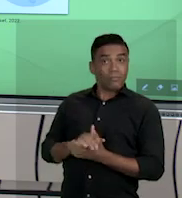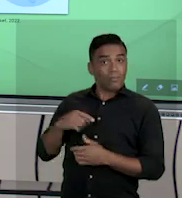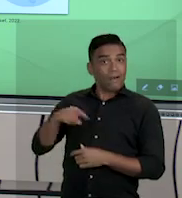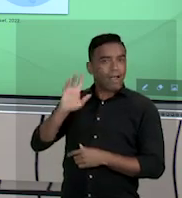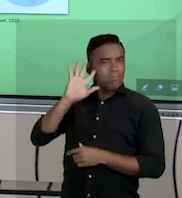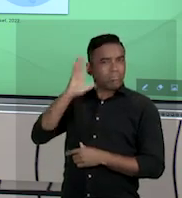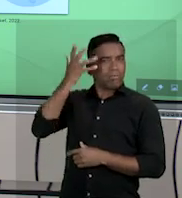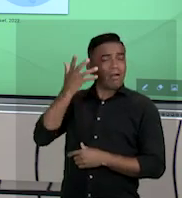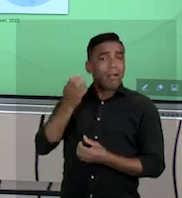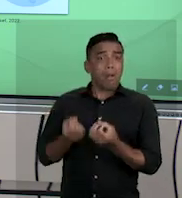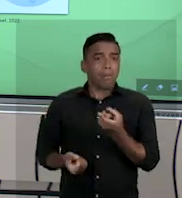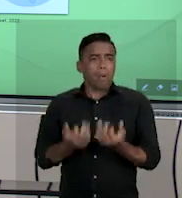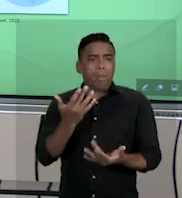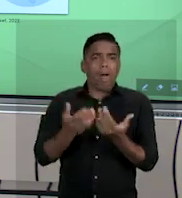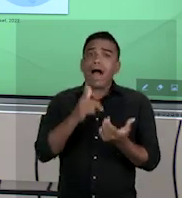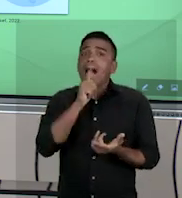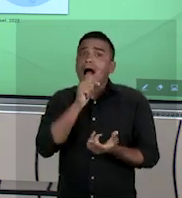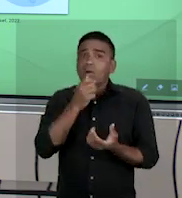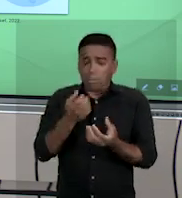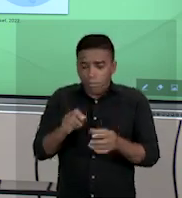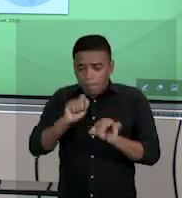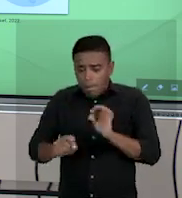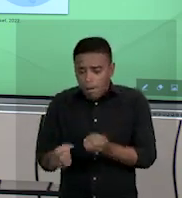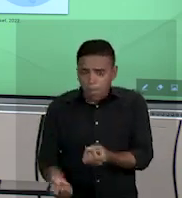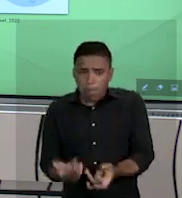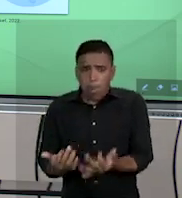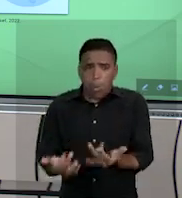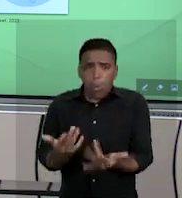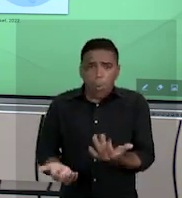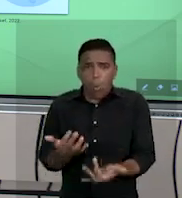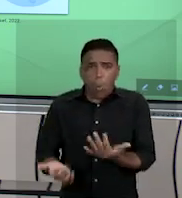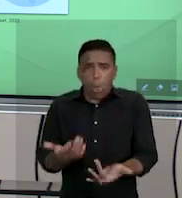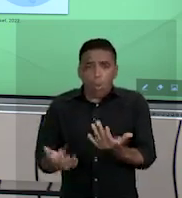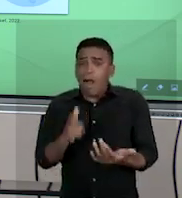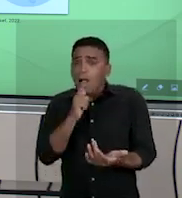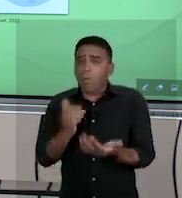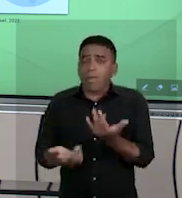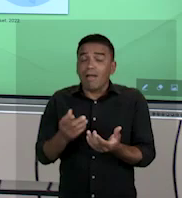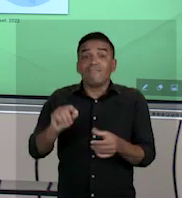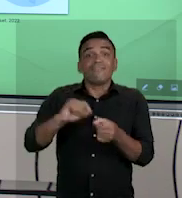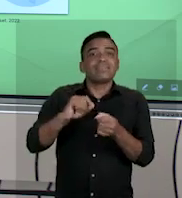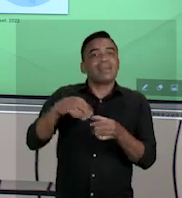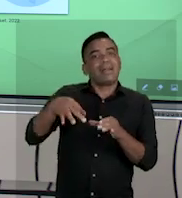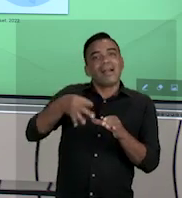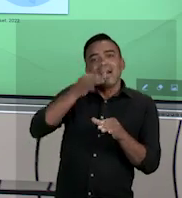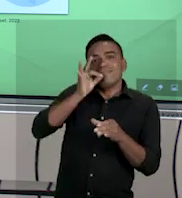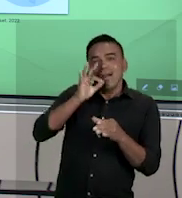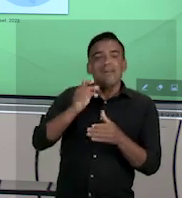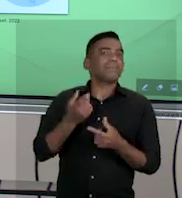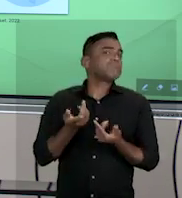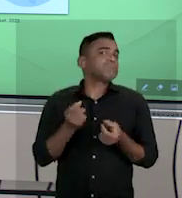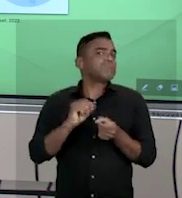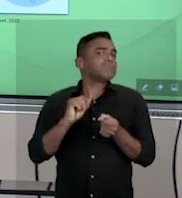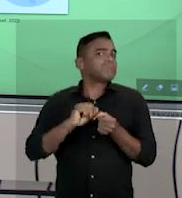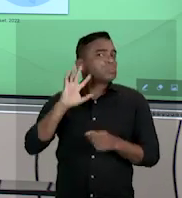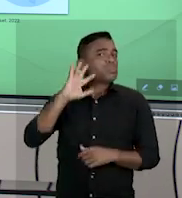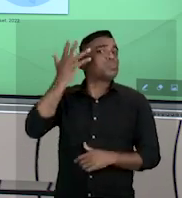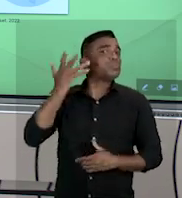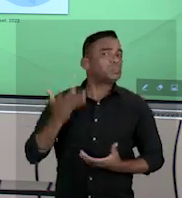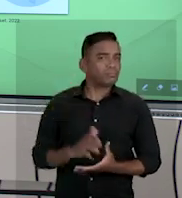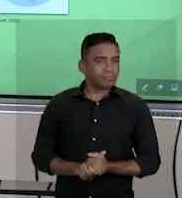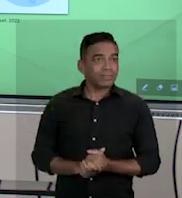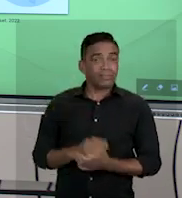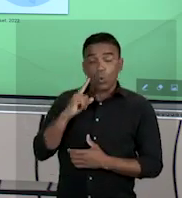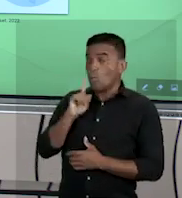processo de ebulir, né, quando eu estou então ali fervendo a minha água para fazer o café, o que está acontecendo? Eu tenho